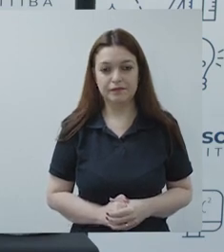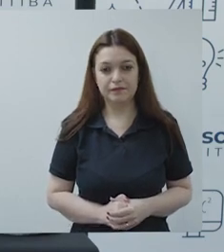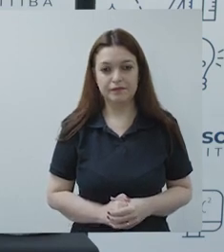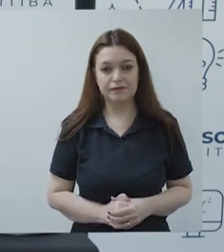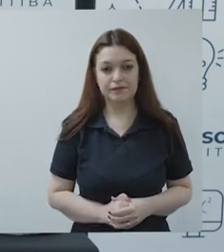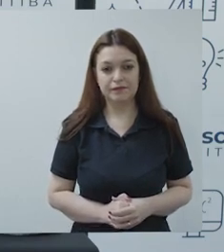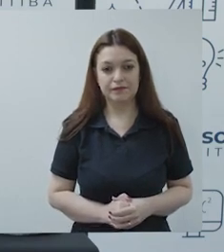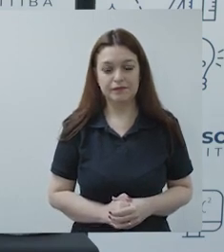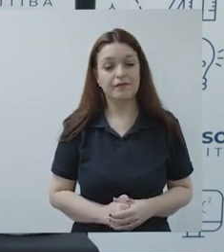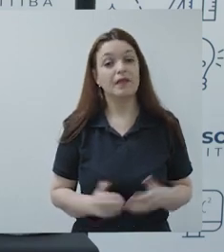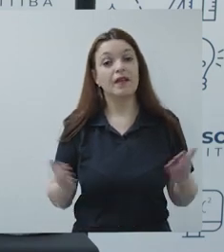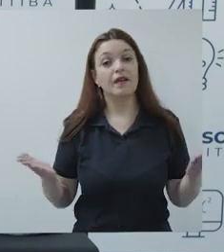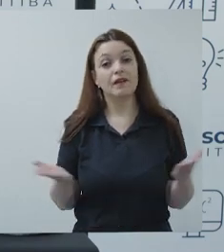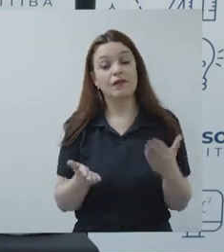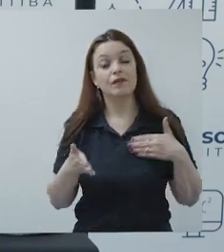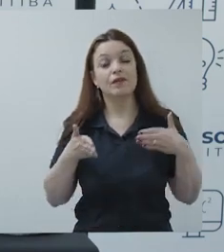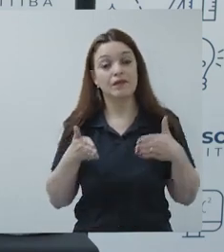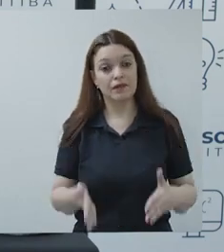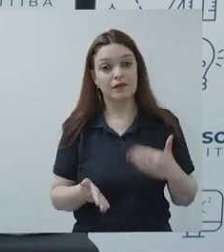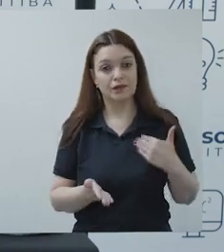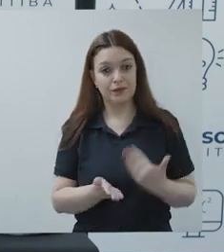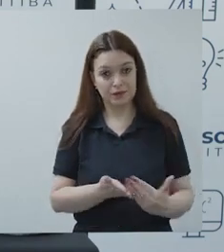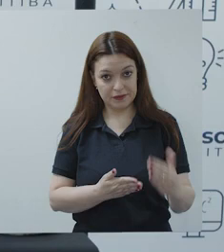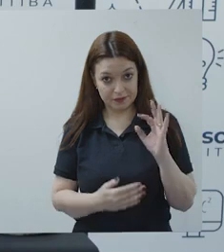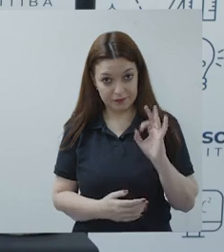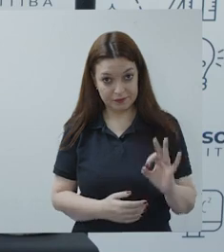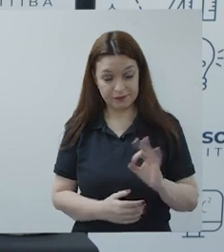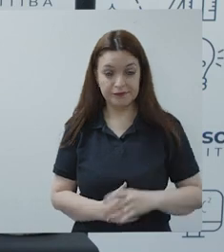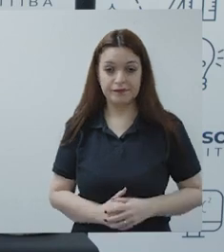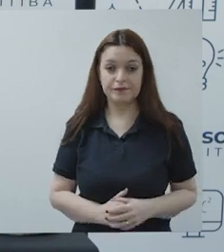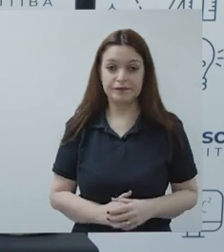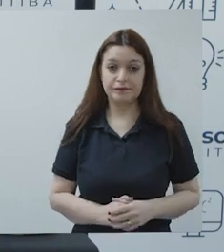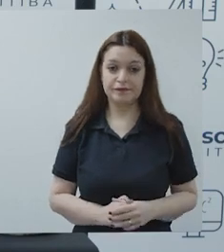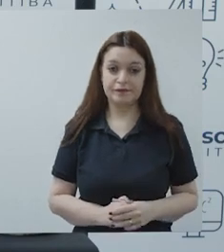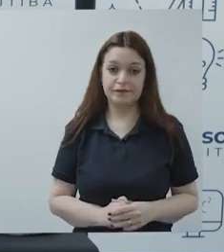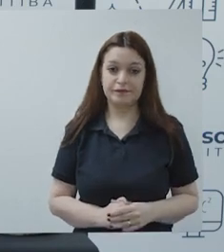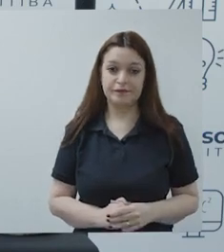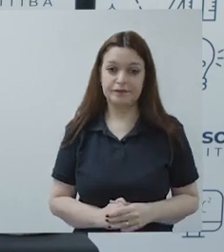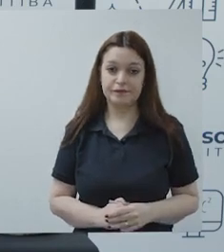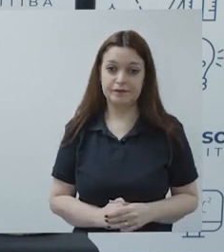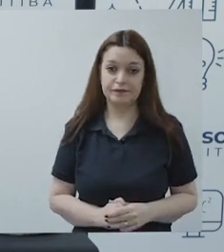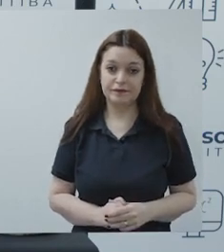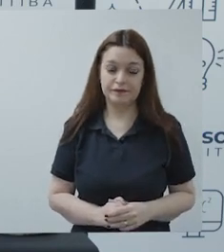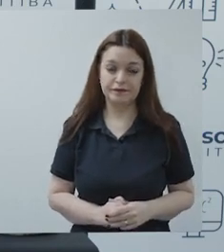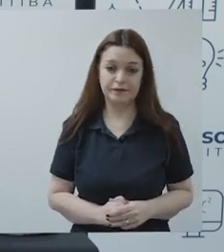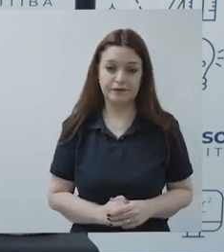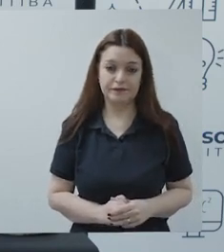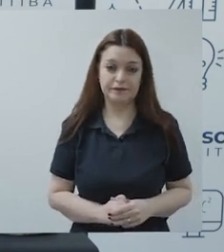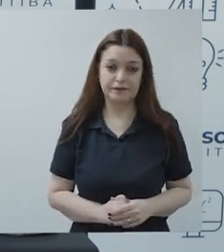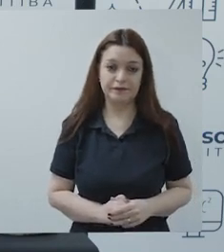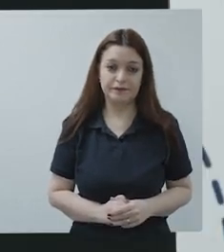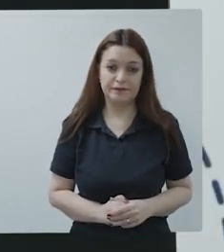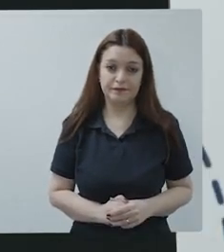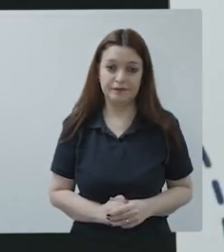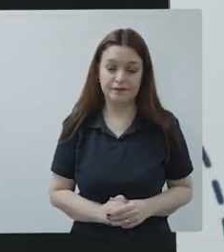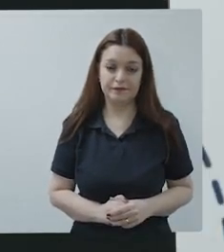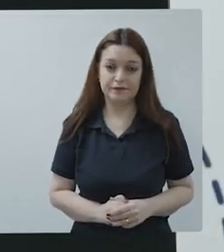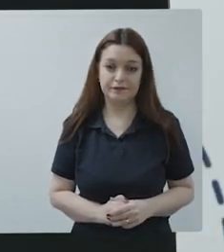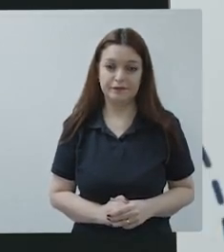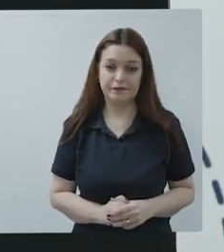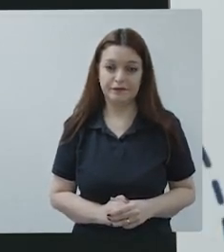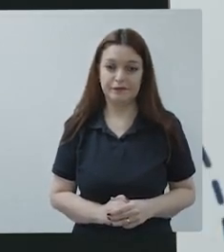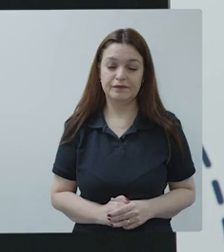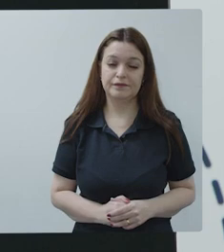pra... Então agora eu começo, certo? Tá bom. Uhum. Então vamos lá. Eu vou aqui.